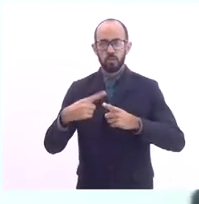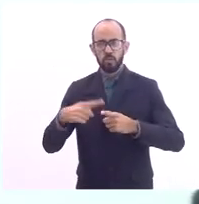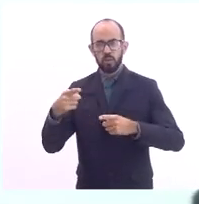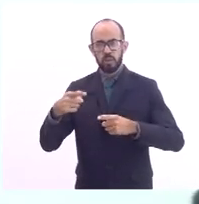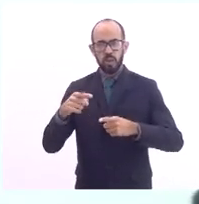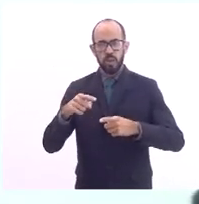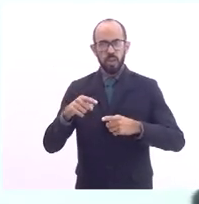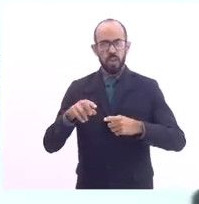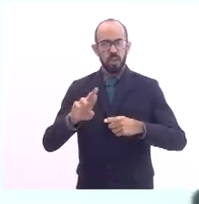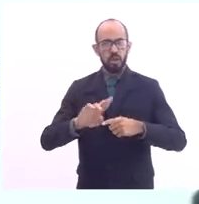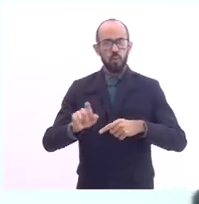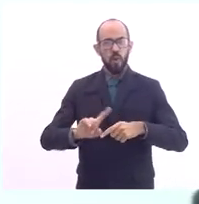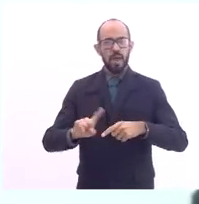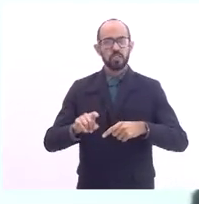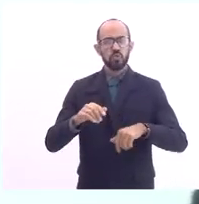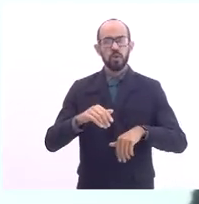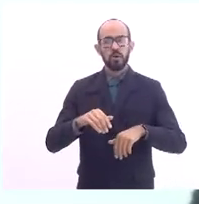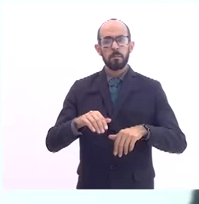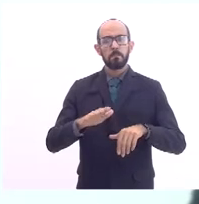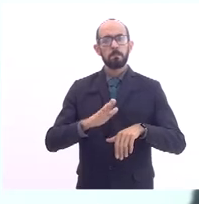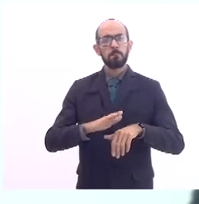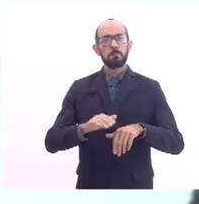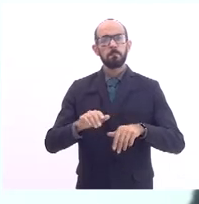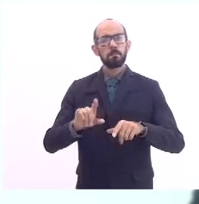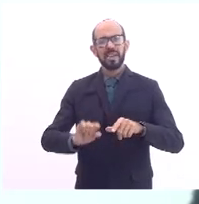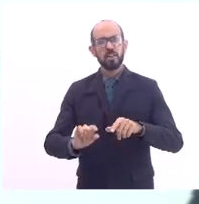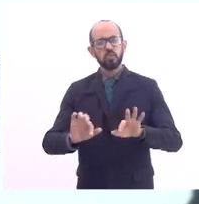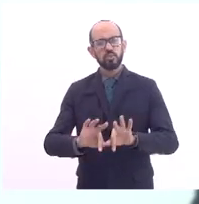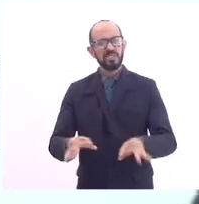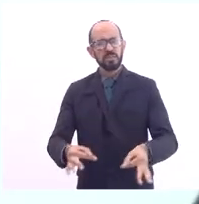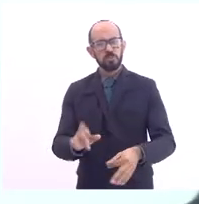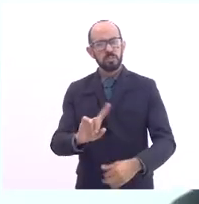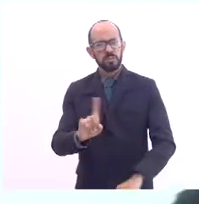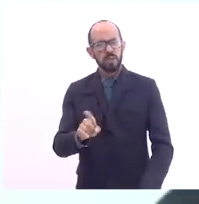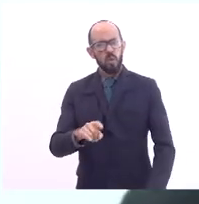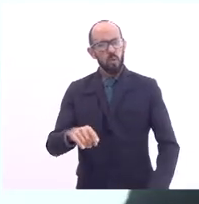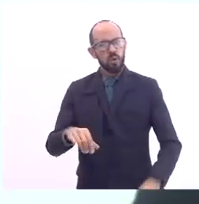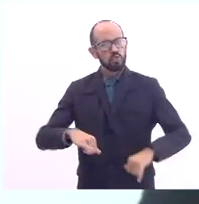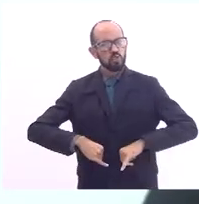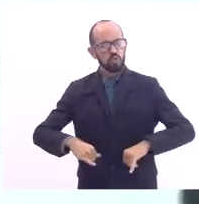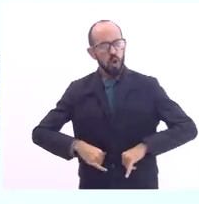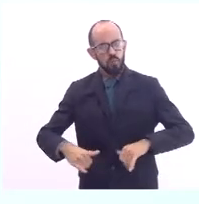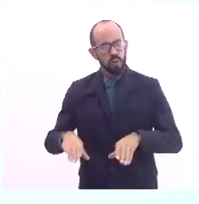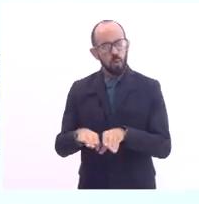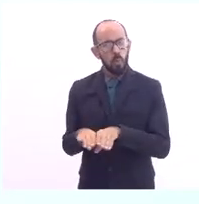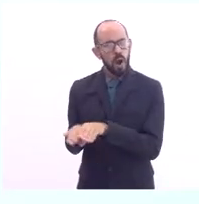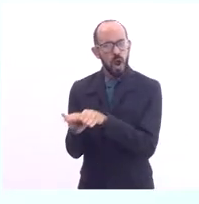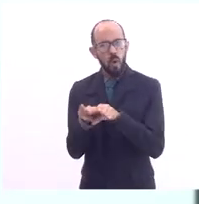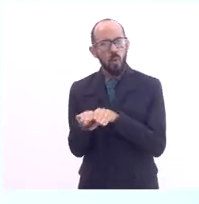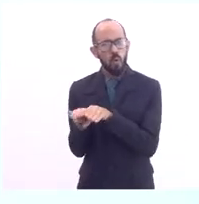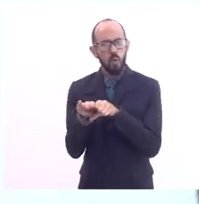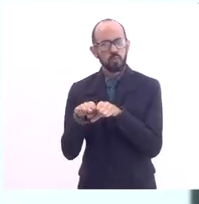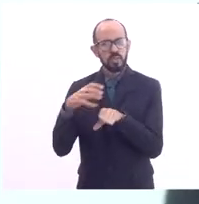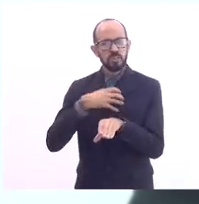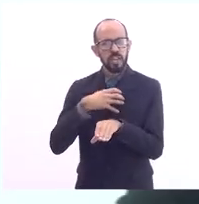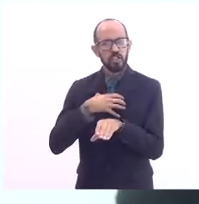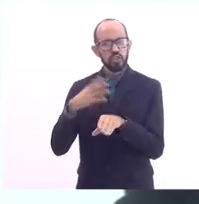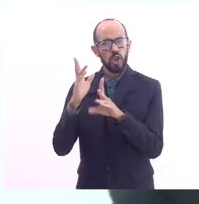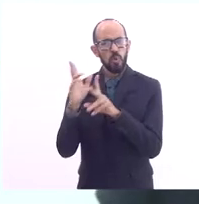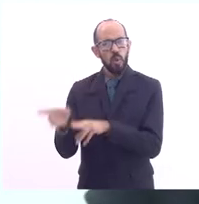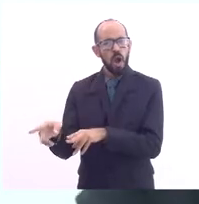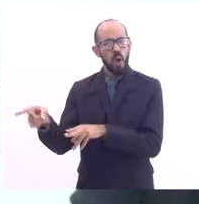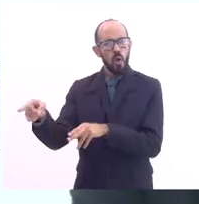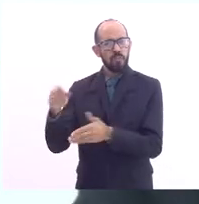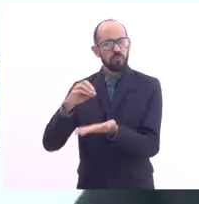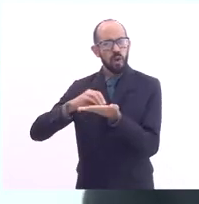simples, ninguém é mais do que o outro na hora do sofrimento. Sofrimento você sente igual, de respeito você sente